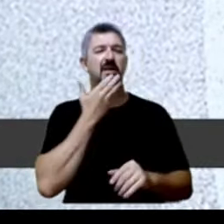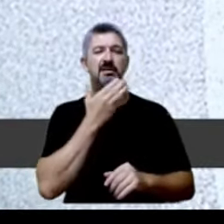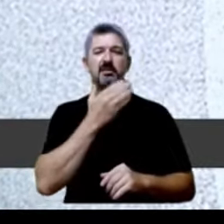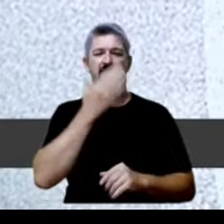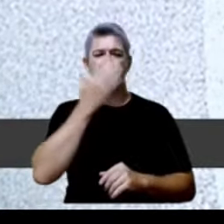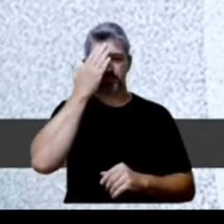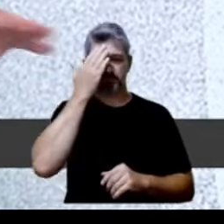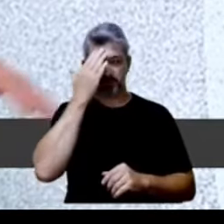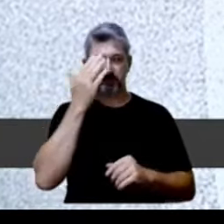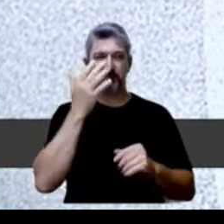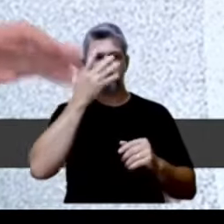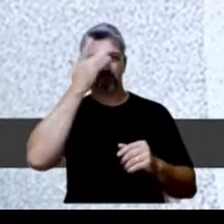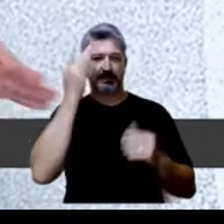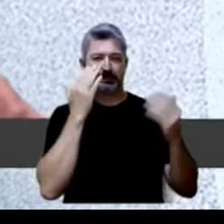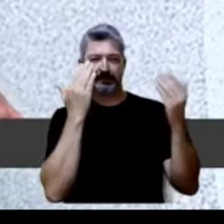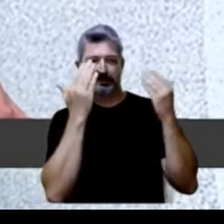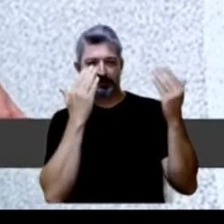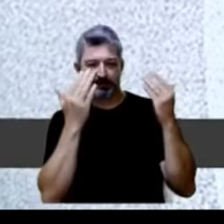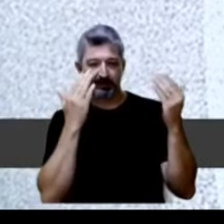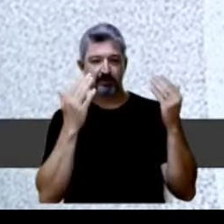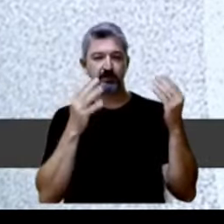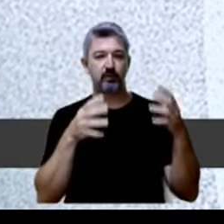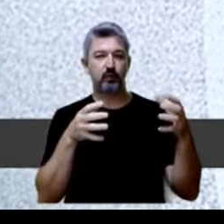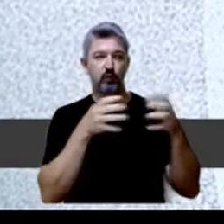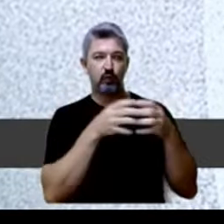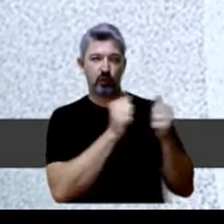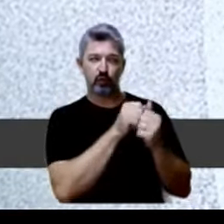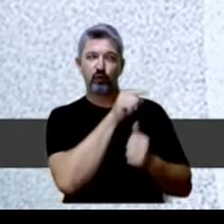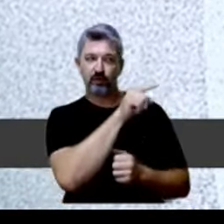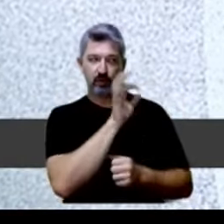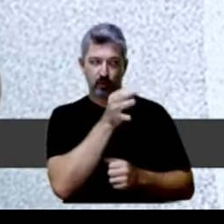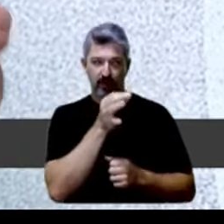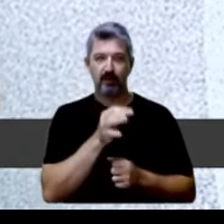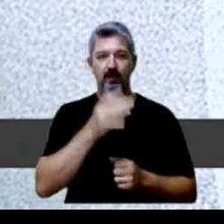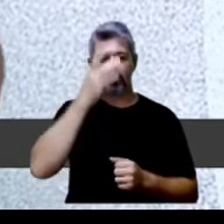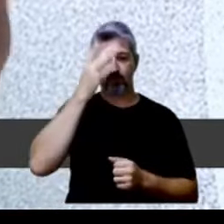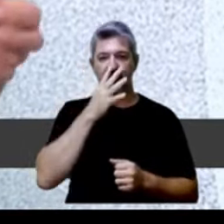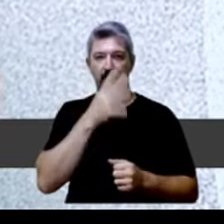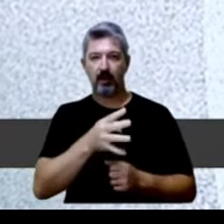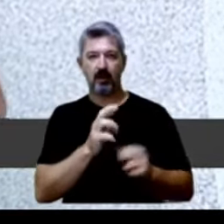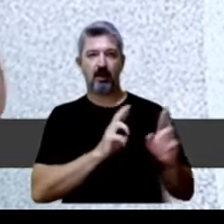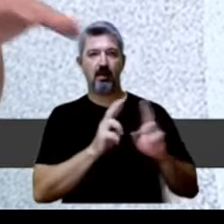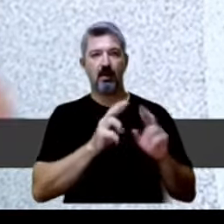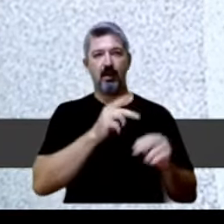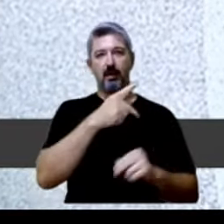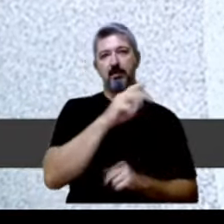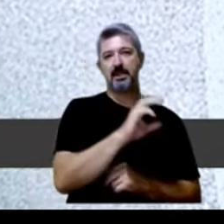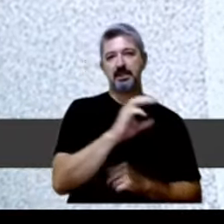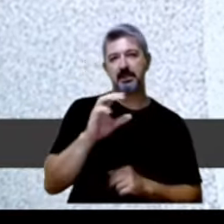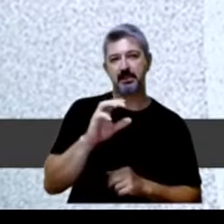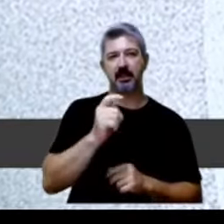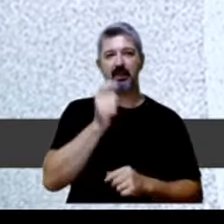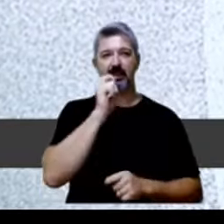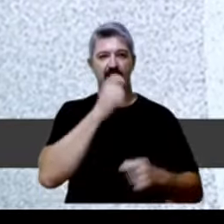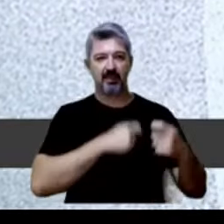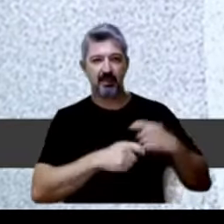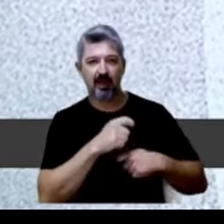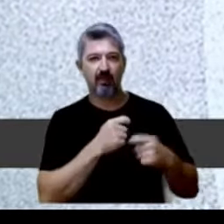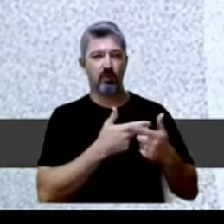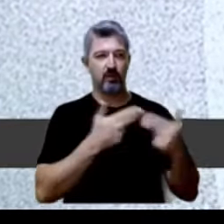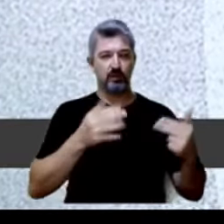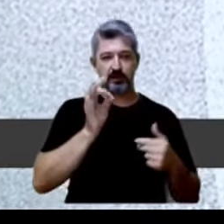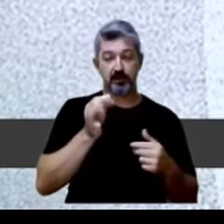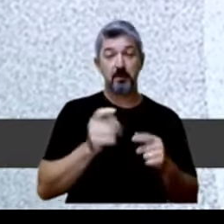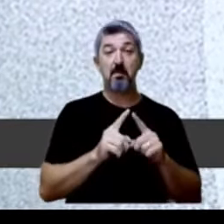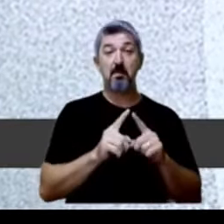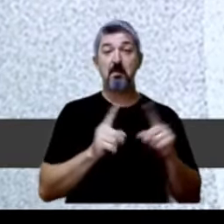desconfiança danada da turma que anda em torno contigo. Né? Gente que já foi acusada de relação com PCC, com tráfico, todo tipo de coisa. Mas tem uma